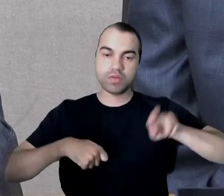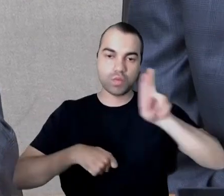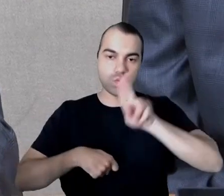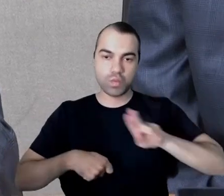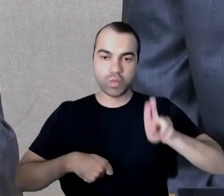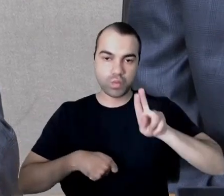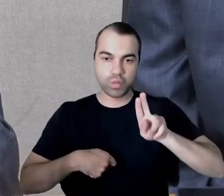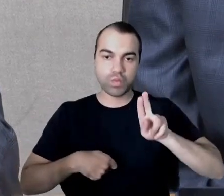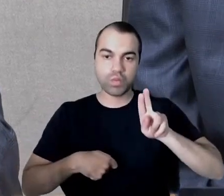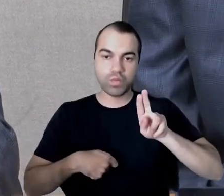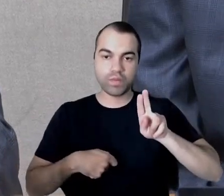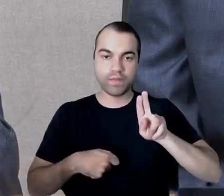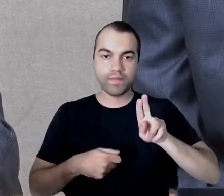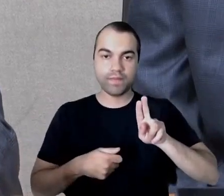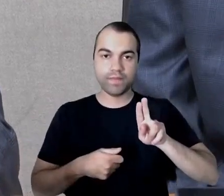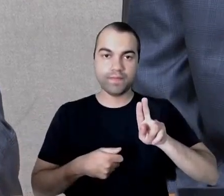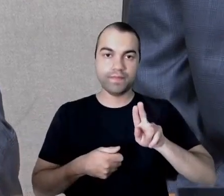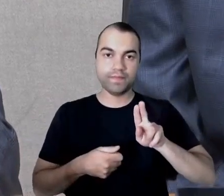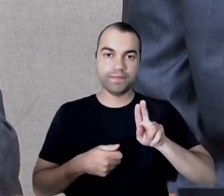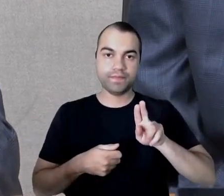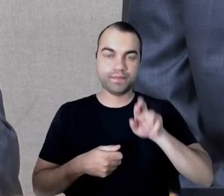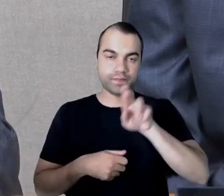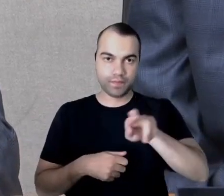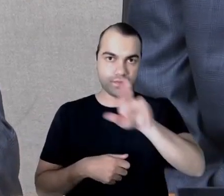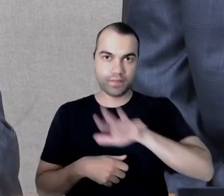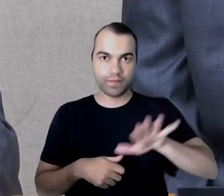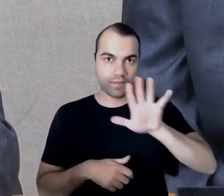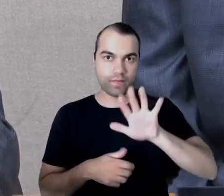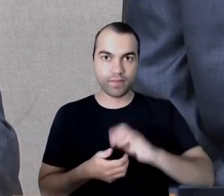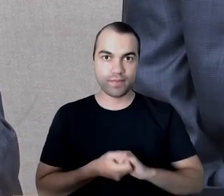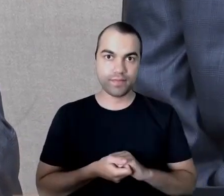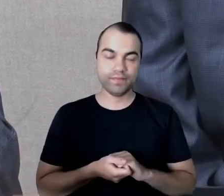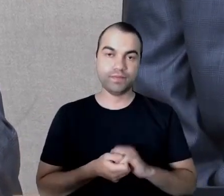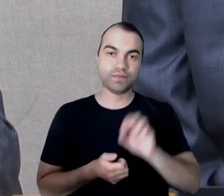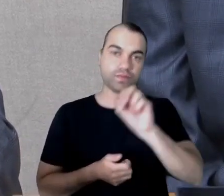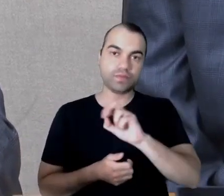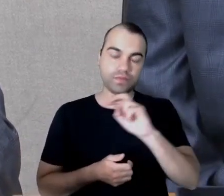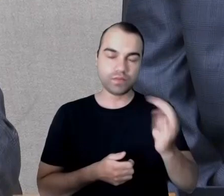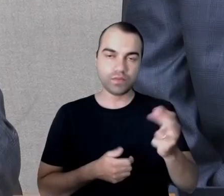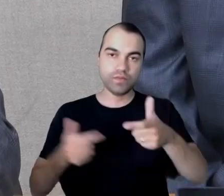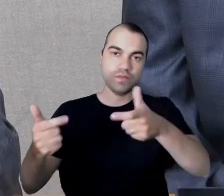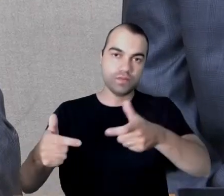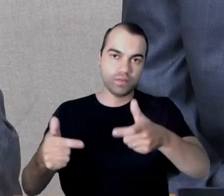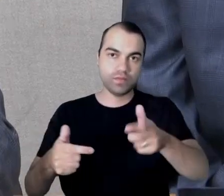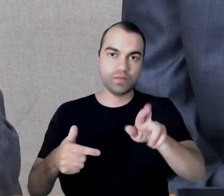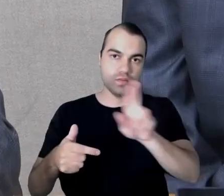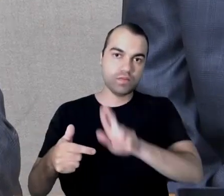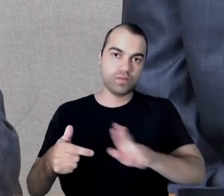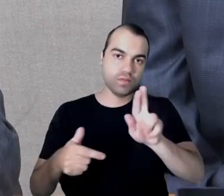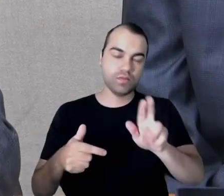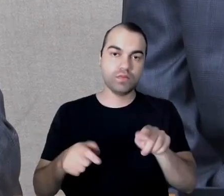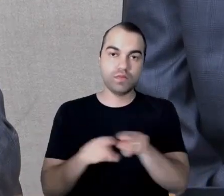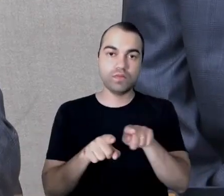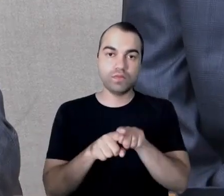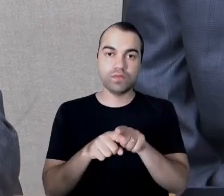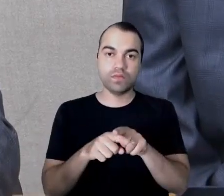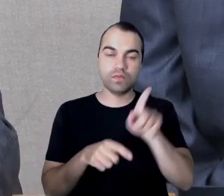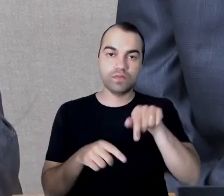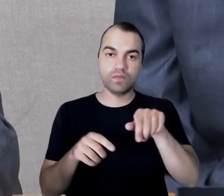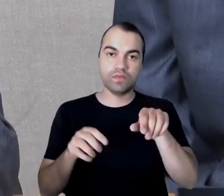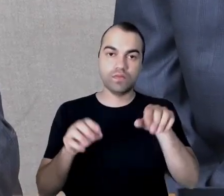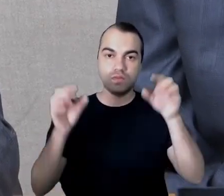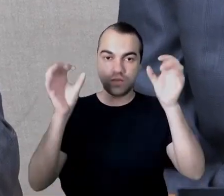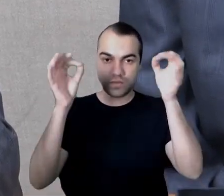dessas regiões ou dessas localidades a proposição trata também de aspectos relativos ao teor do Futuro